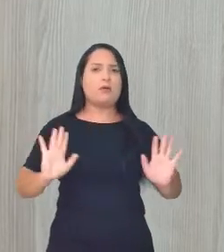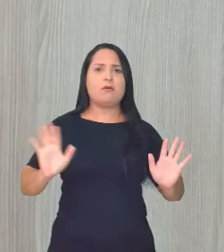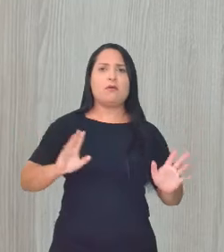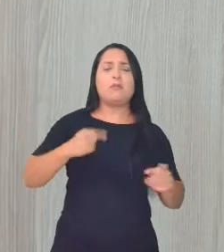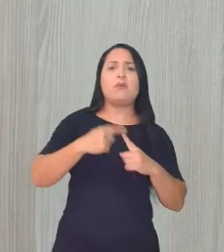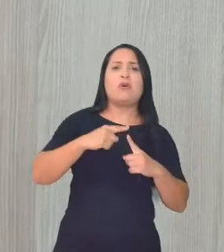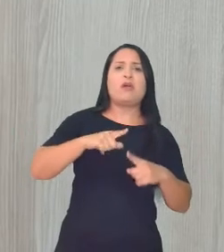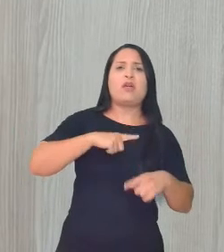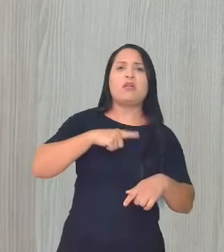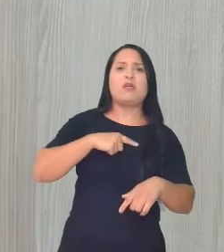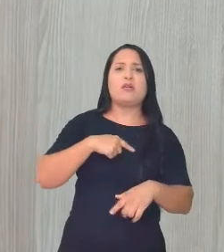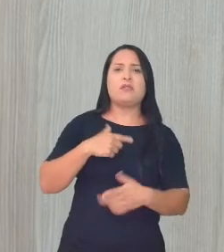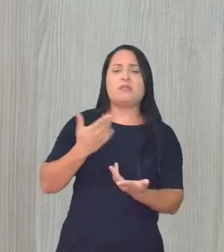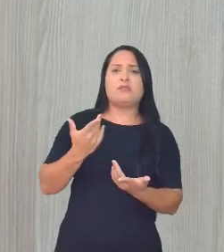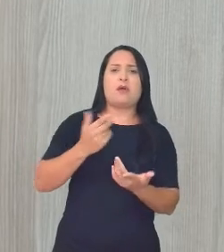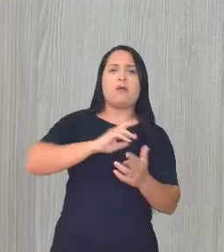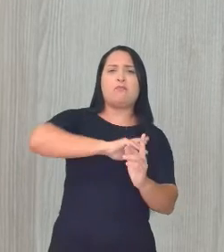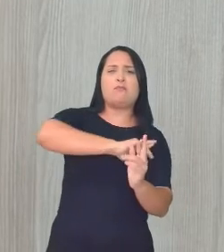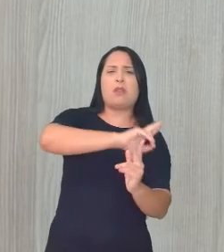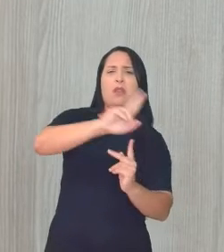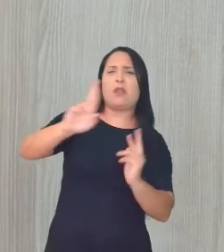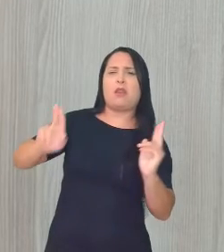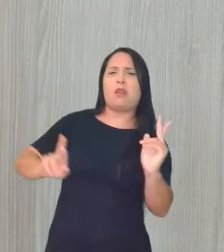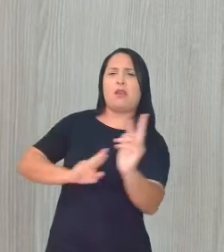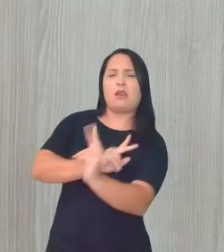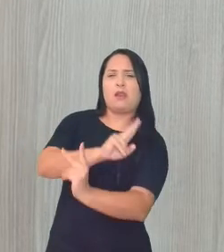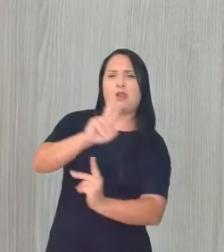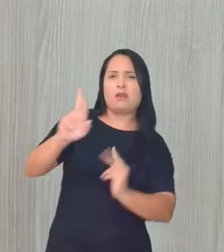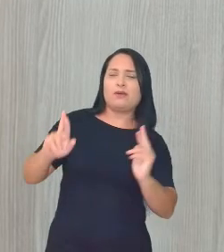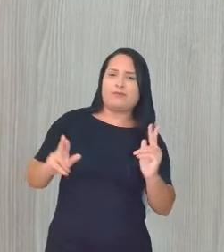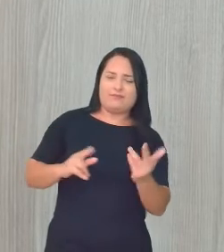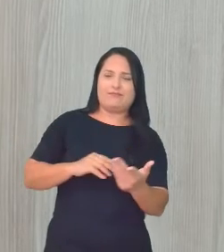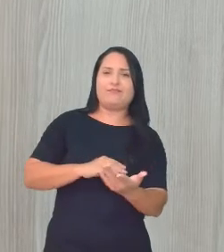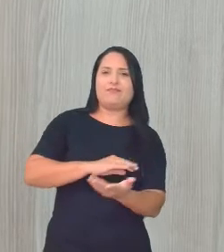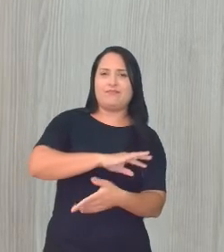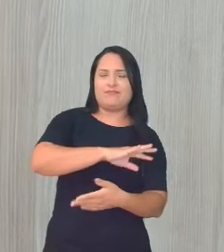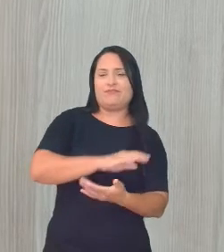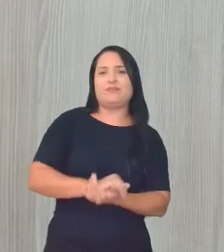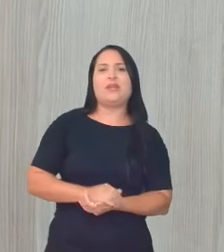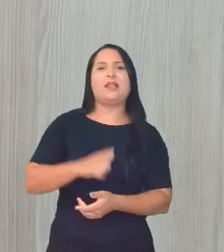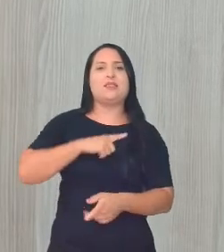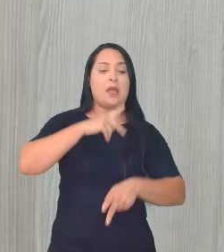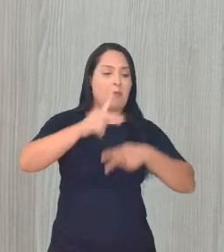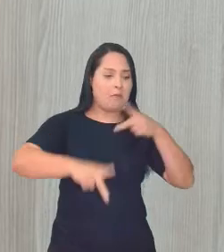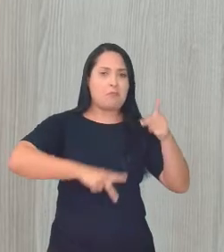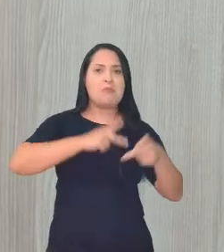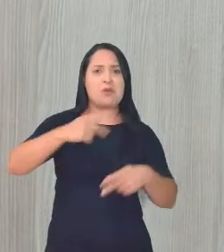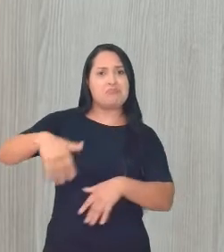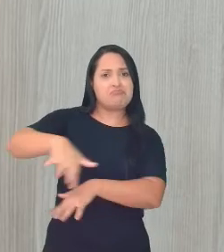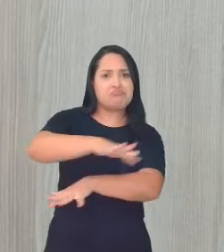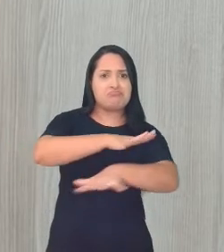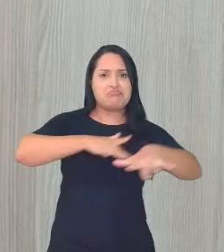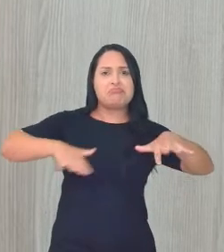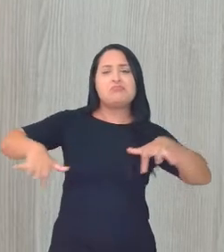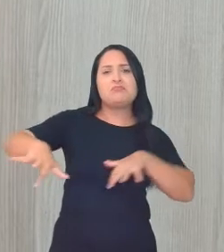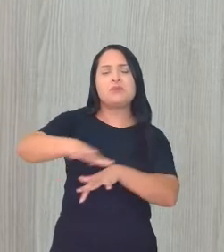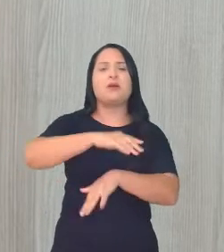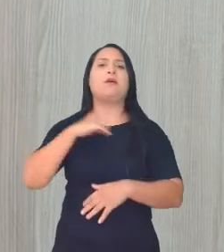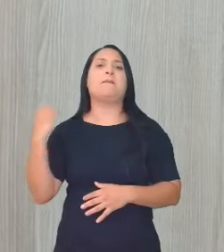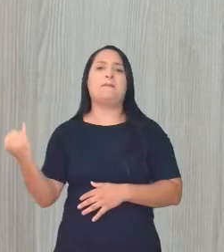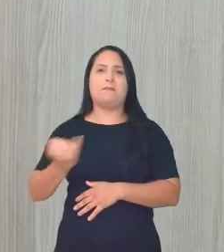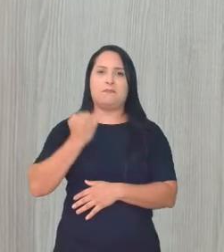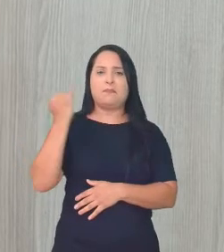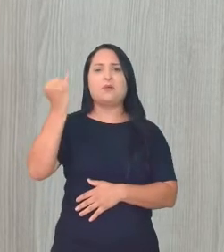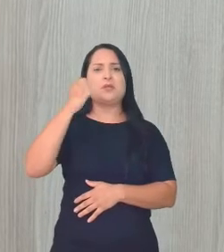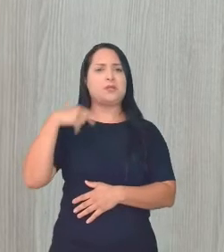né, étnicas, e aí vai constituindo essa população bem heterogênea, e é importante demais a gente